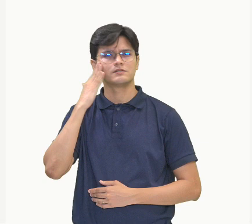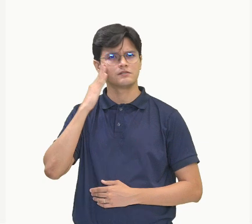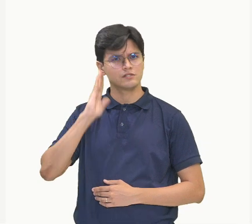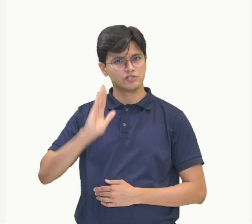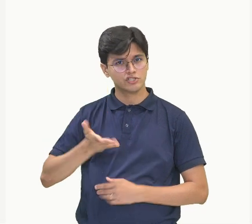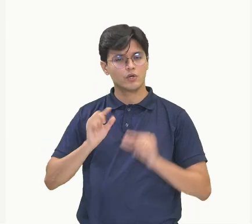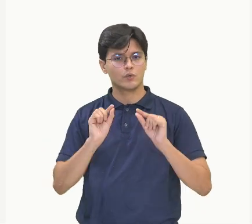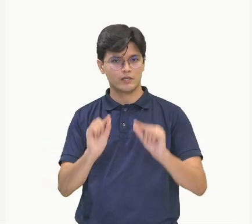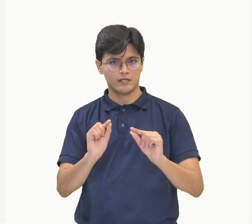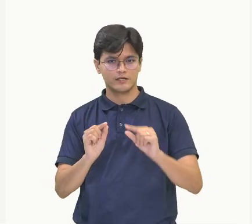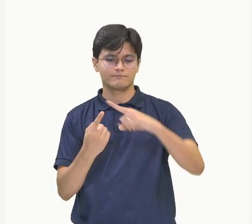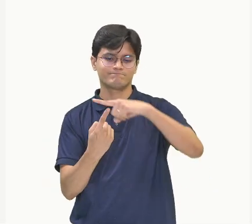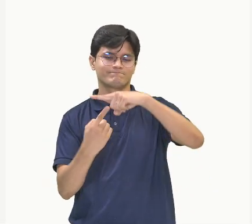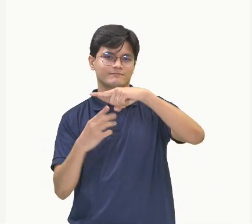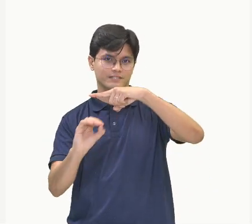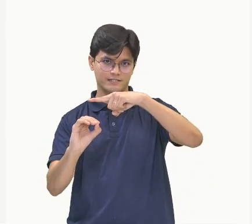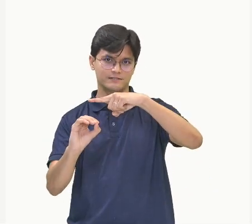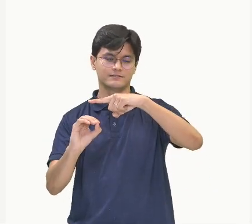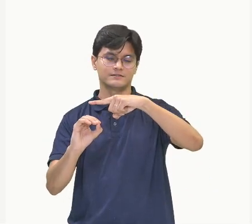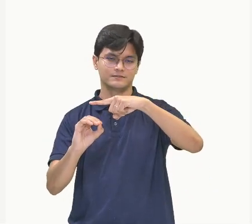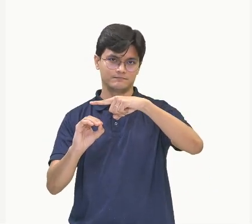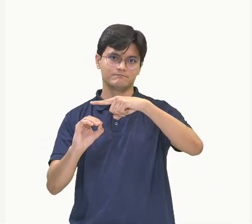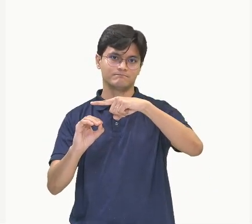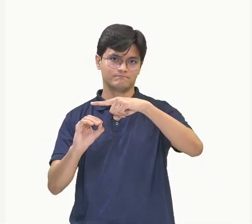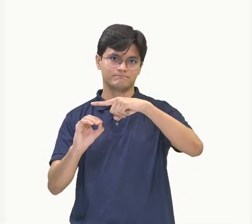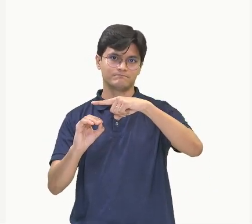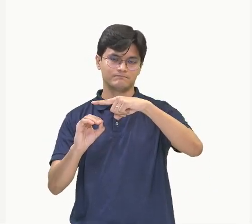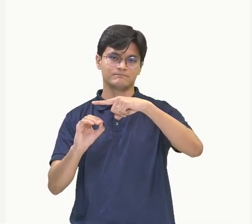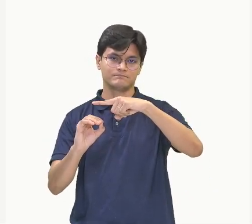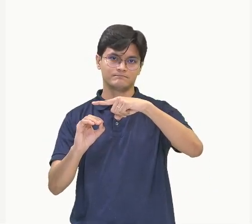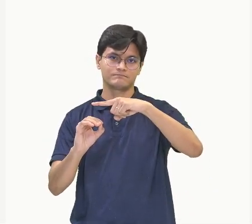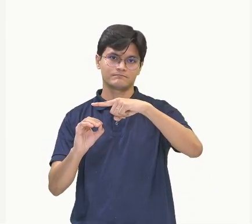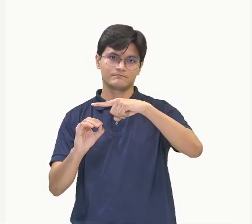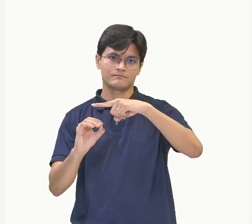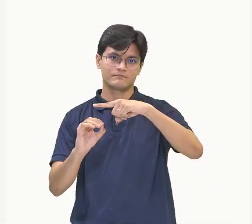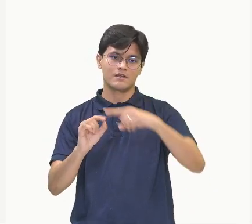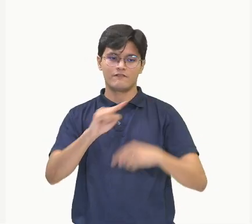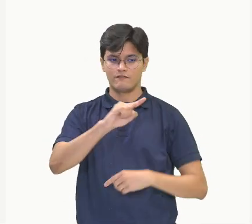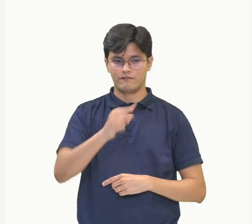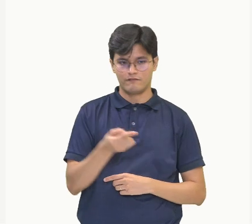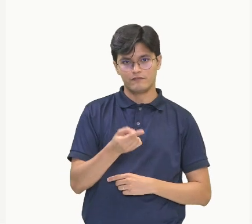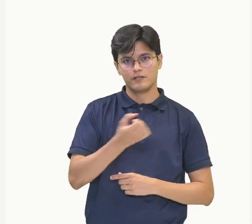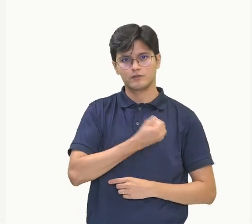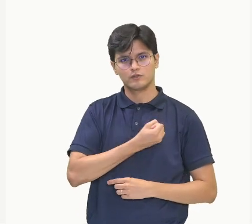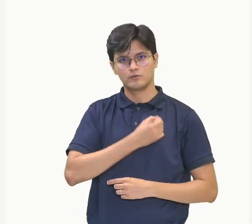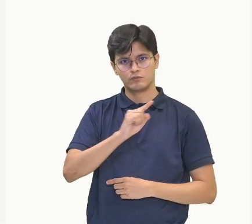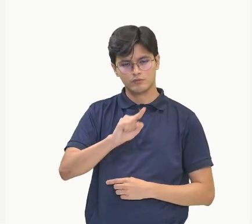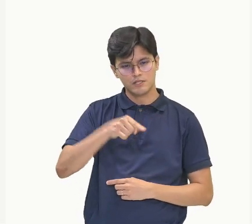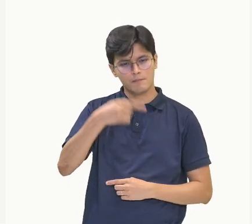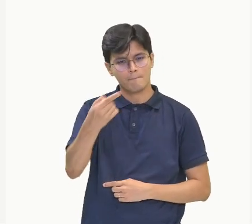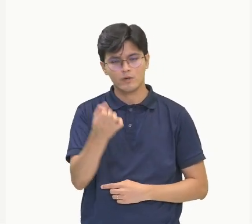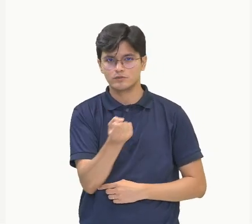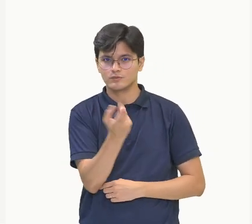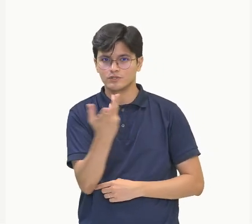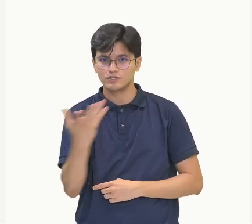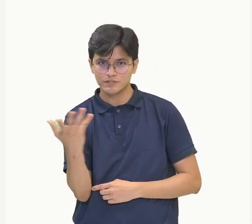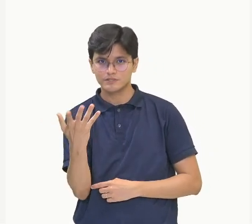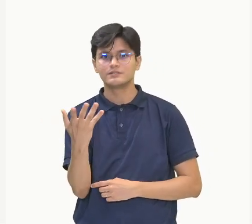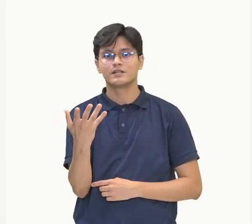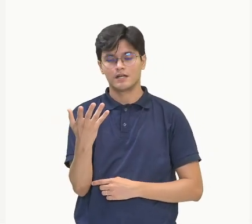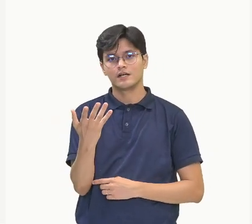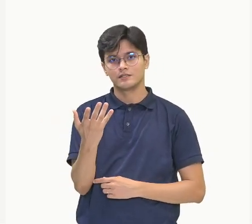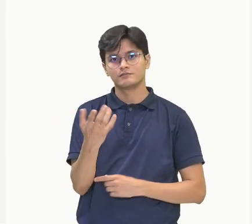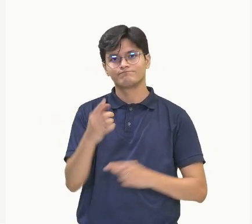10. Ou seja, a quantidade de números que tem após da vírgula vai ser a quantidade de zeros que vai ter